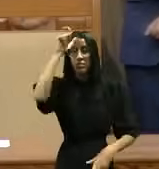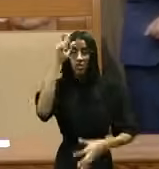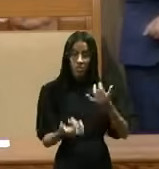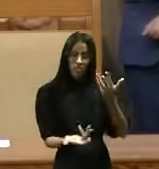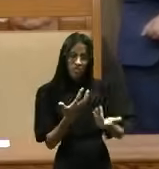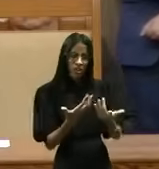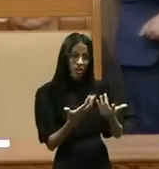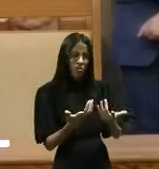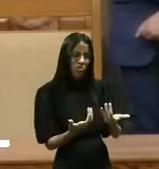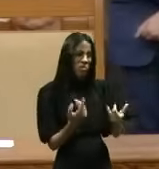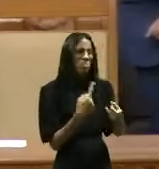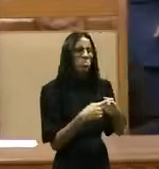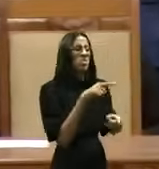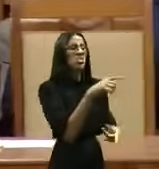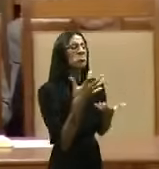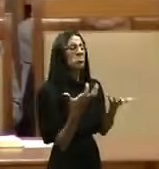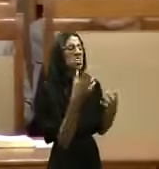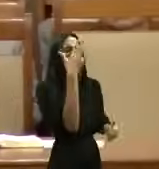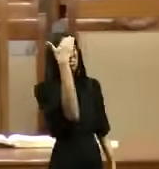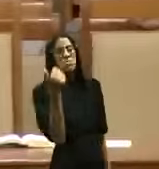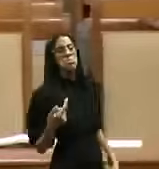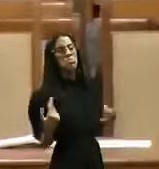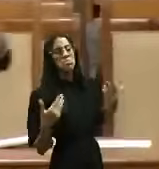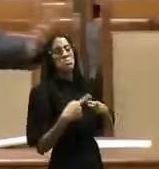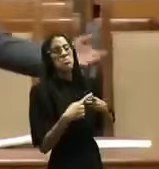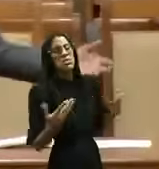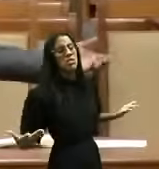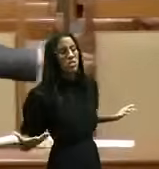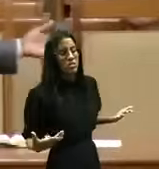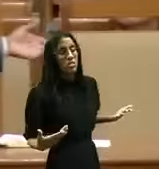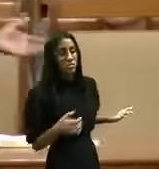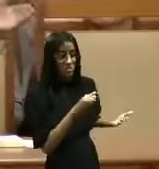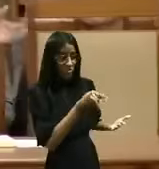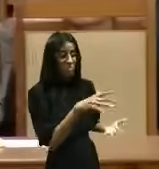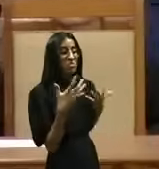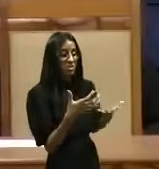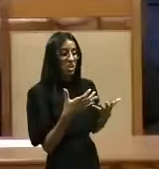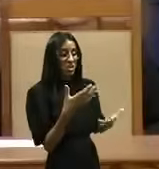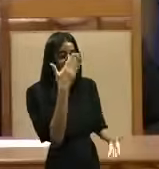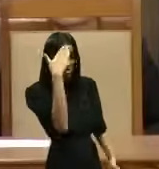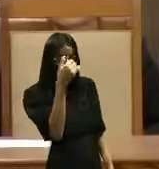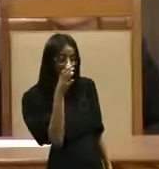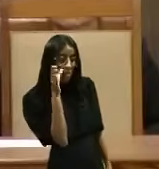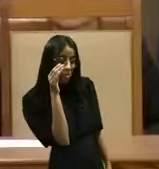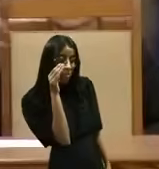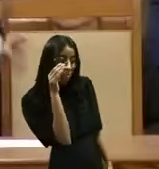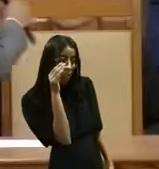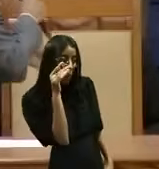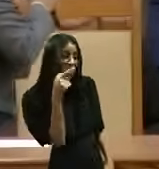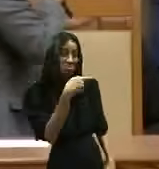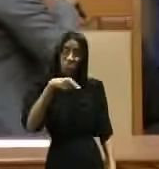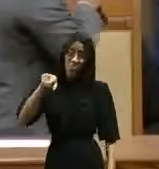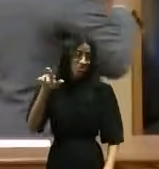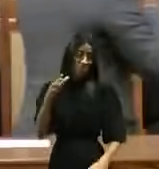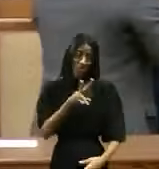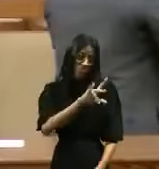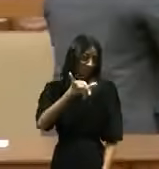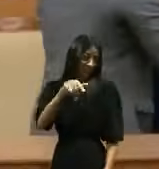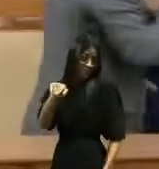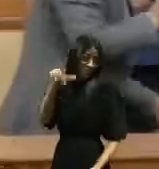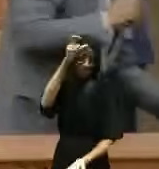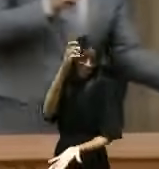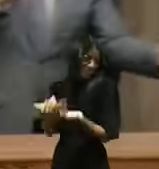para lá isso é tem coisa irmão que não é pra gente entender é só para fazer o